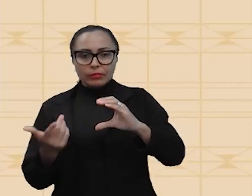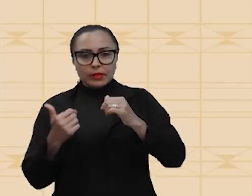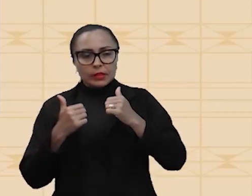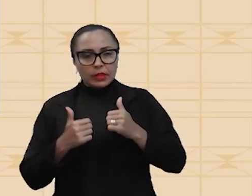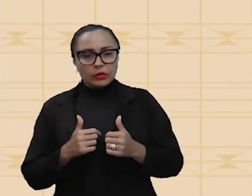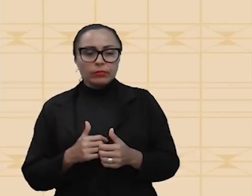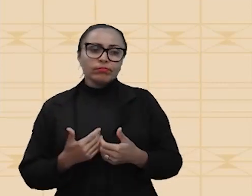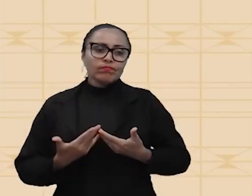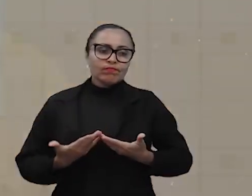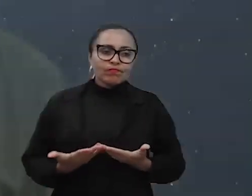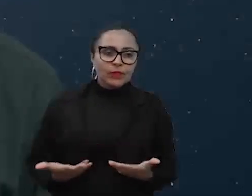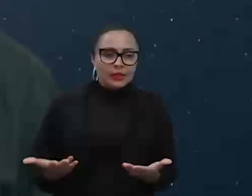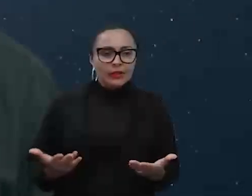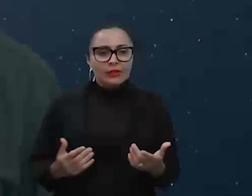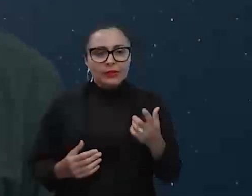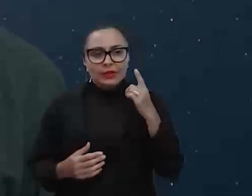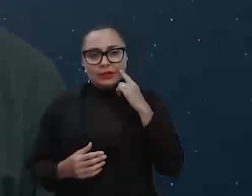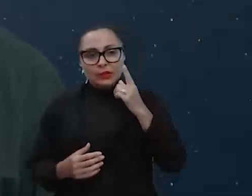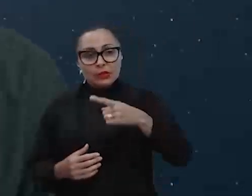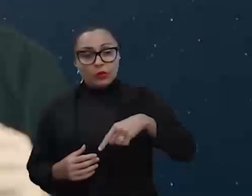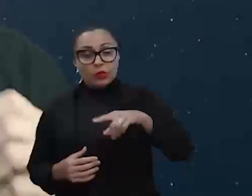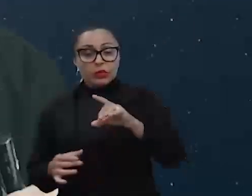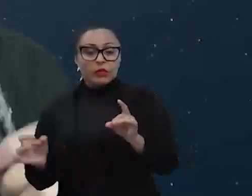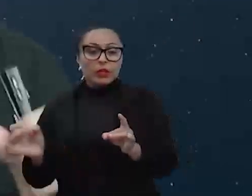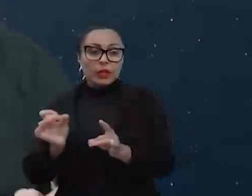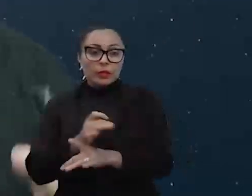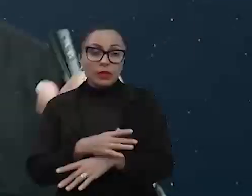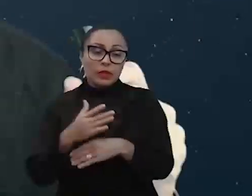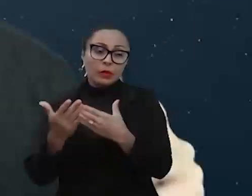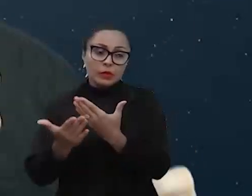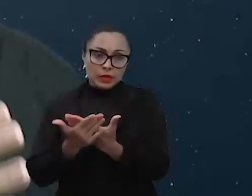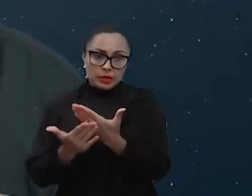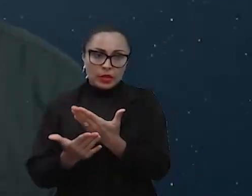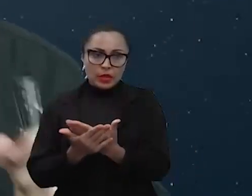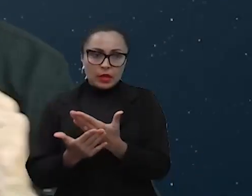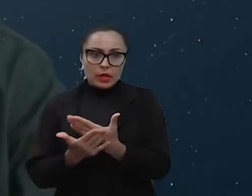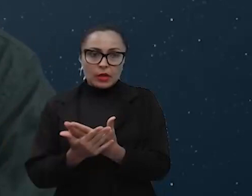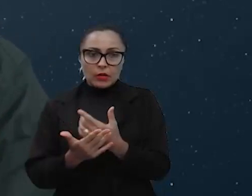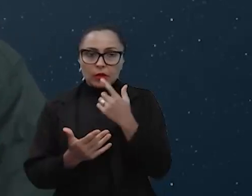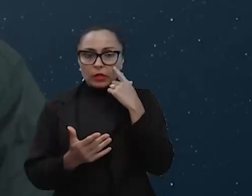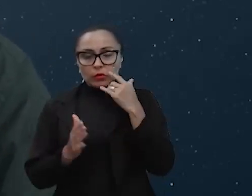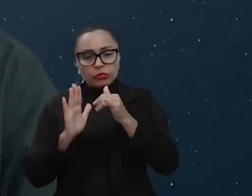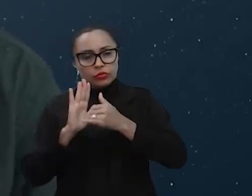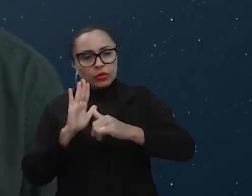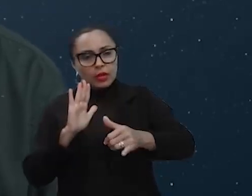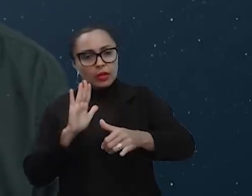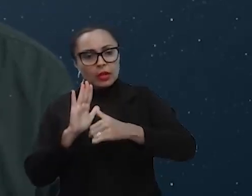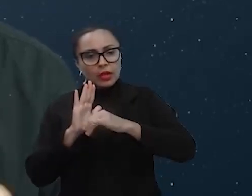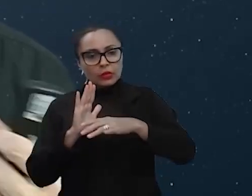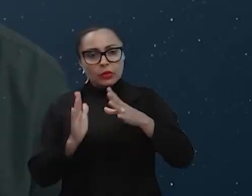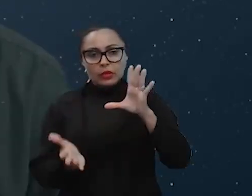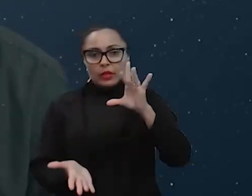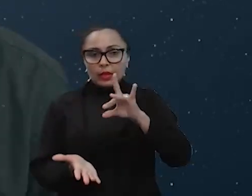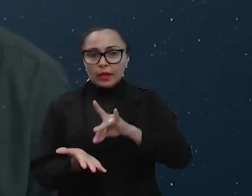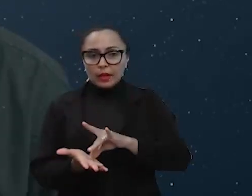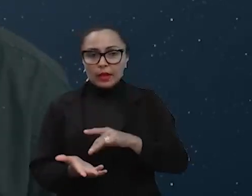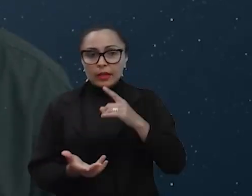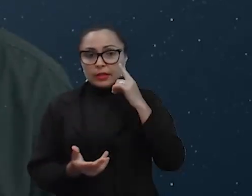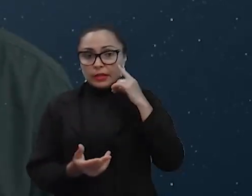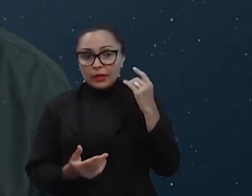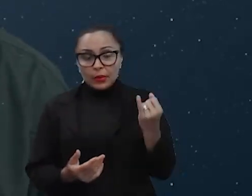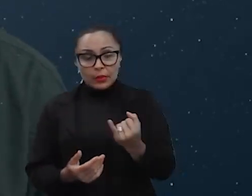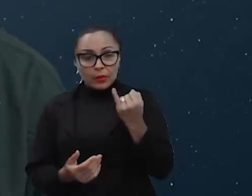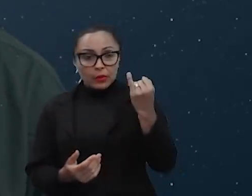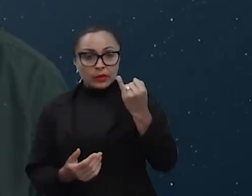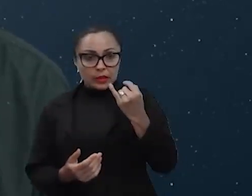pequenos gafanhotos, nós finalizamos essa aula dos geradores reais e ideais. Recomendo que, caso você tenha alguma